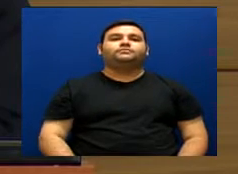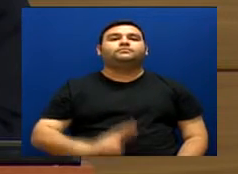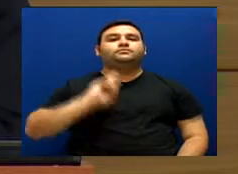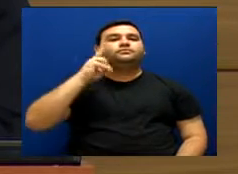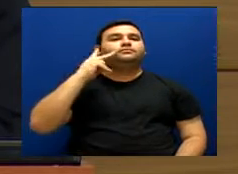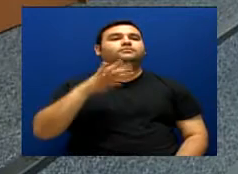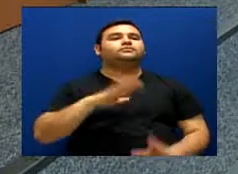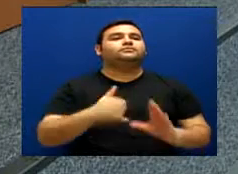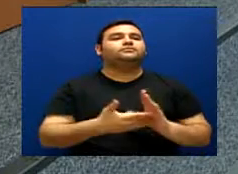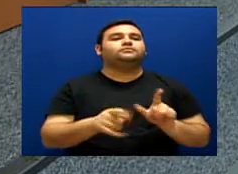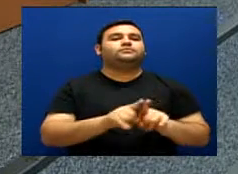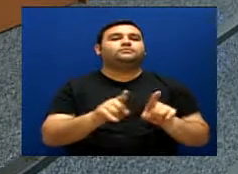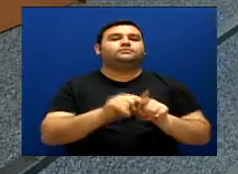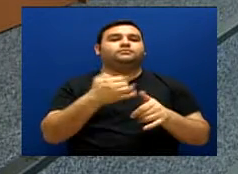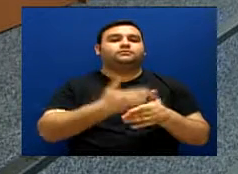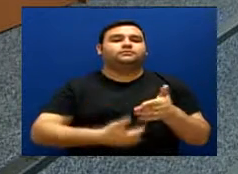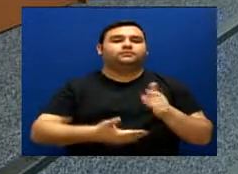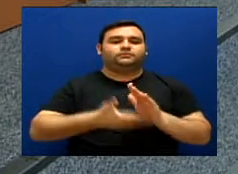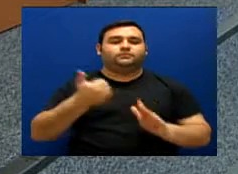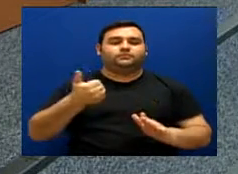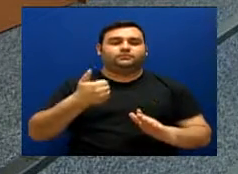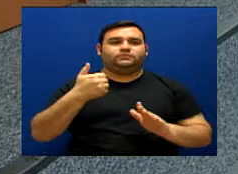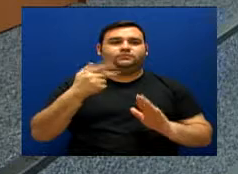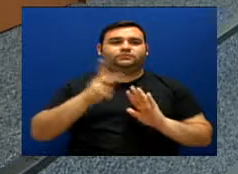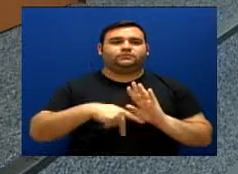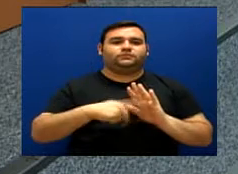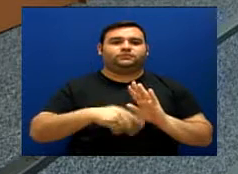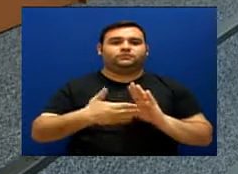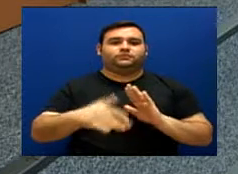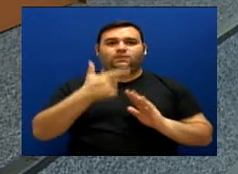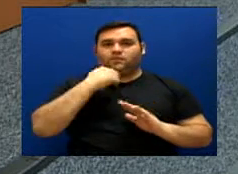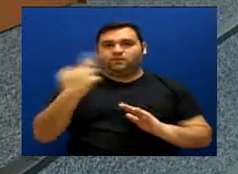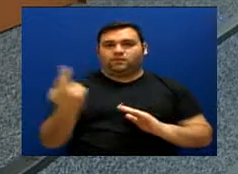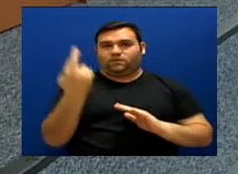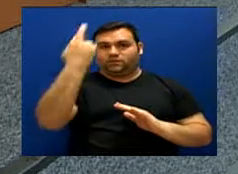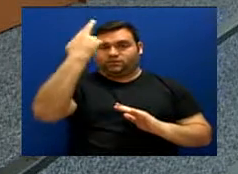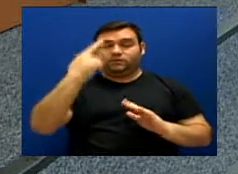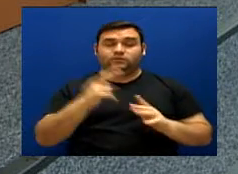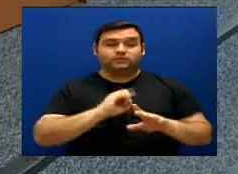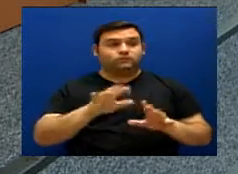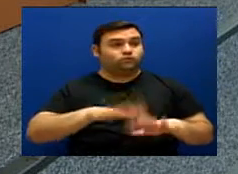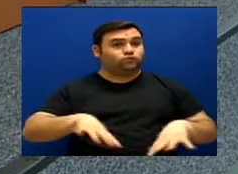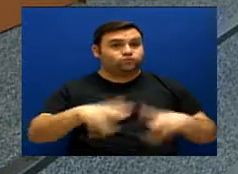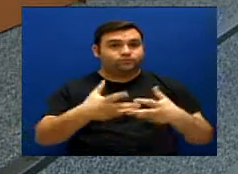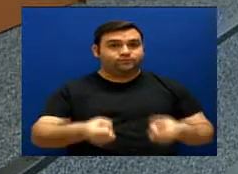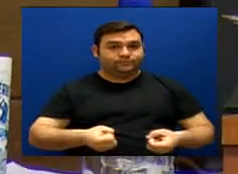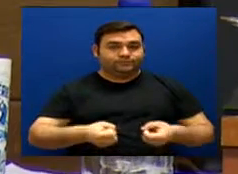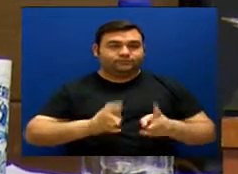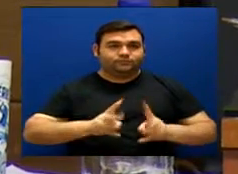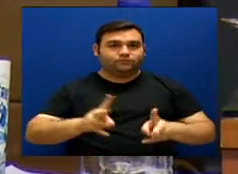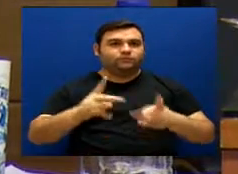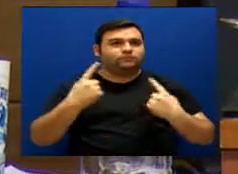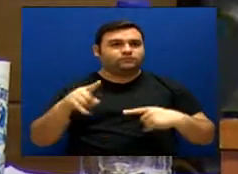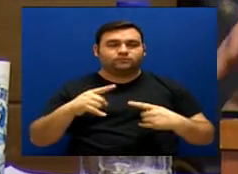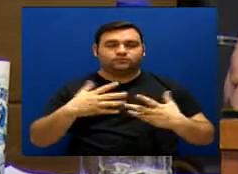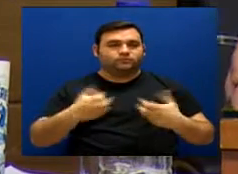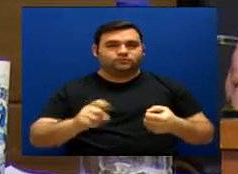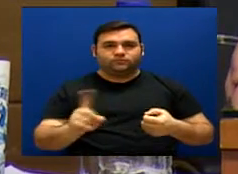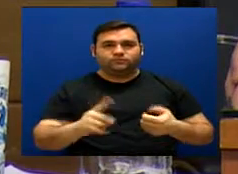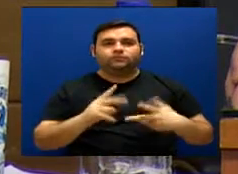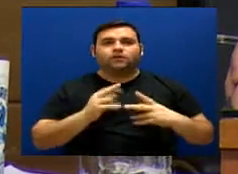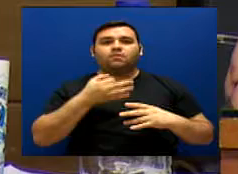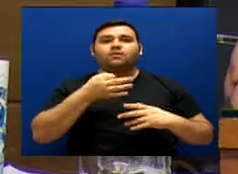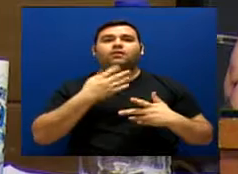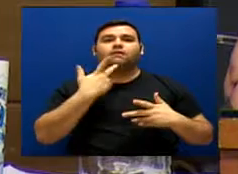Senhor vereador, estamos retirando de pauta o projeto do presidente Rodrigo Manga. Os vereadores concordam que permaneçam como estão, que não concordam, se